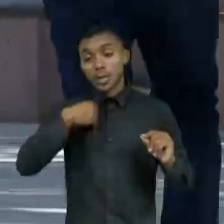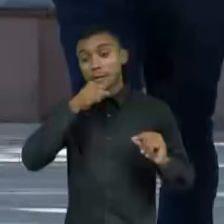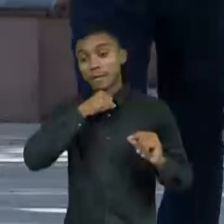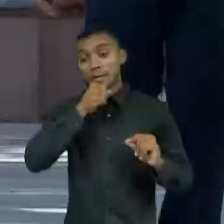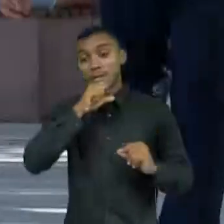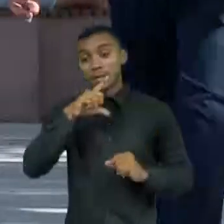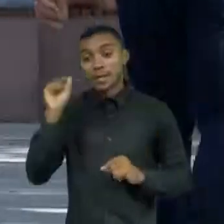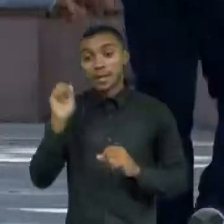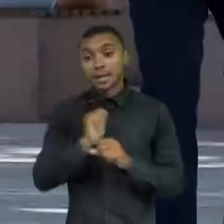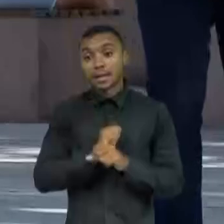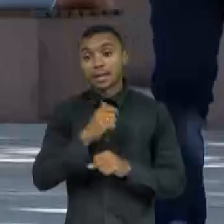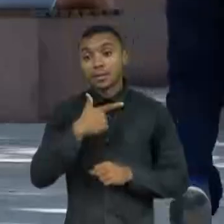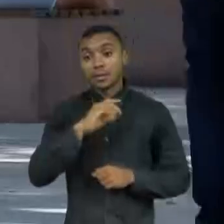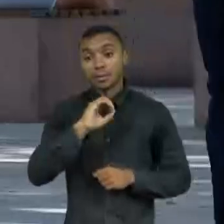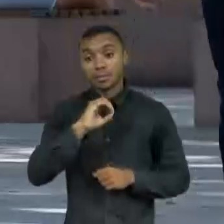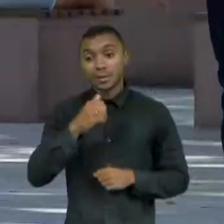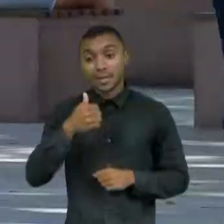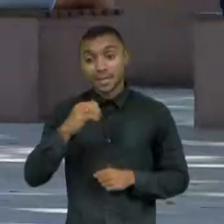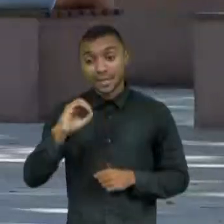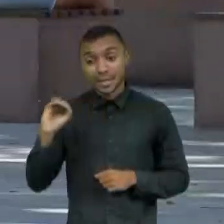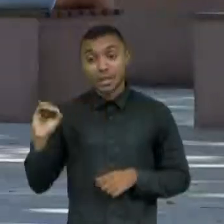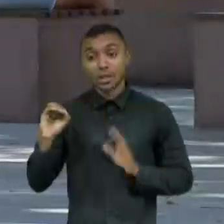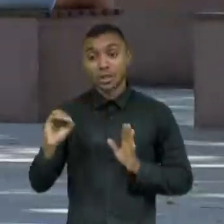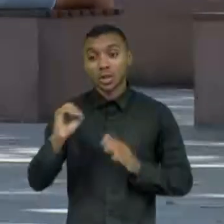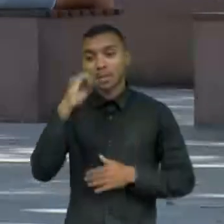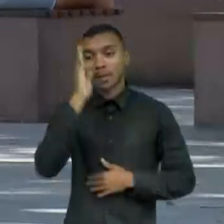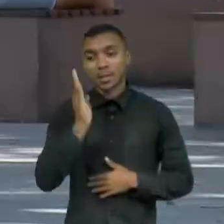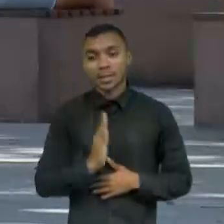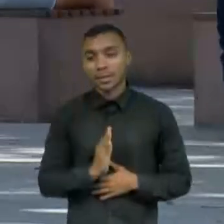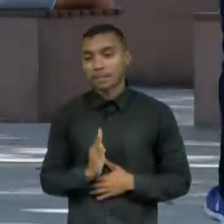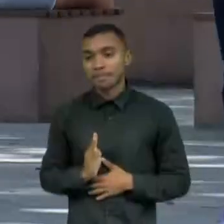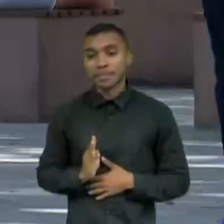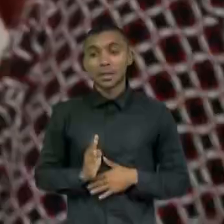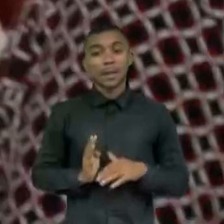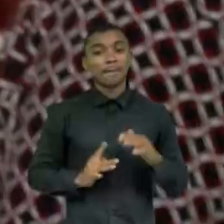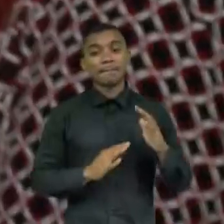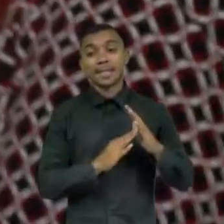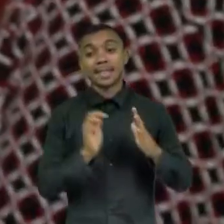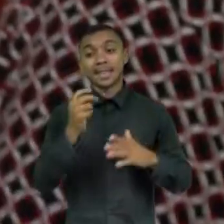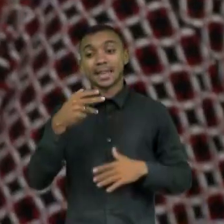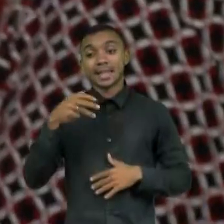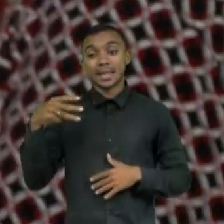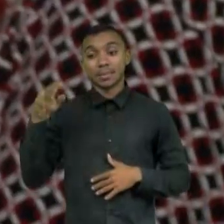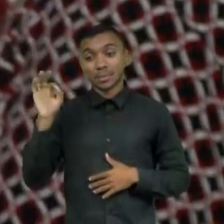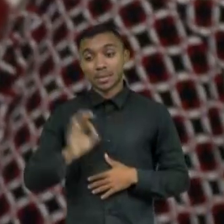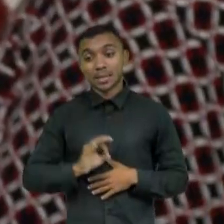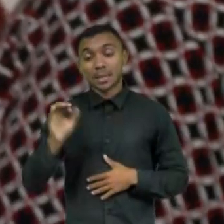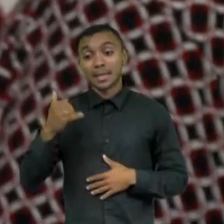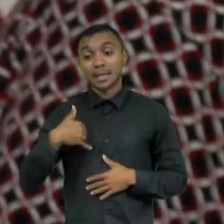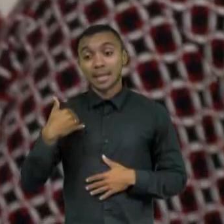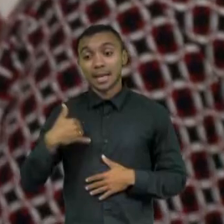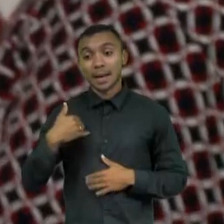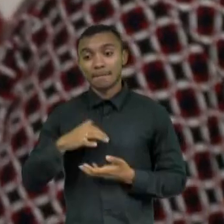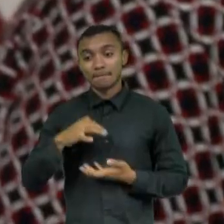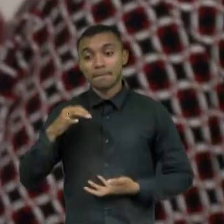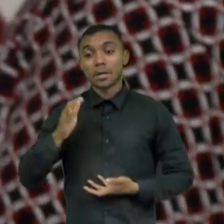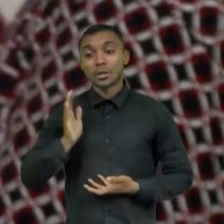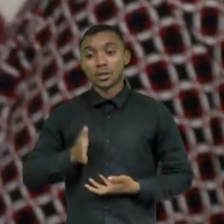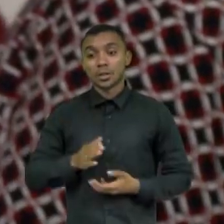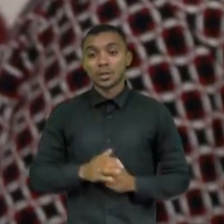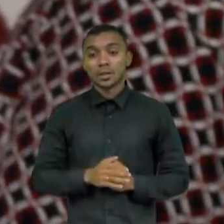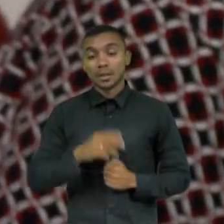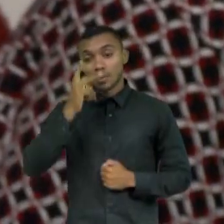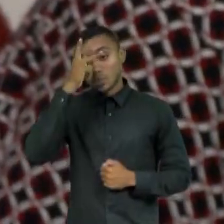de 2100, o país deve chegar a mais de 33% da população na terceira idade e com um alto número de